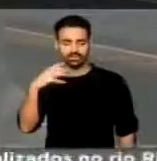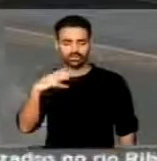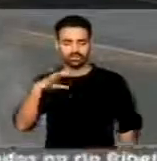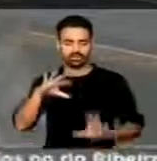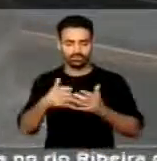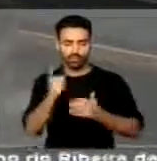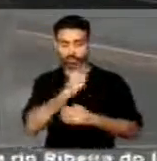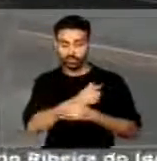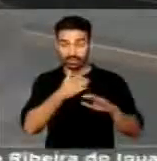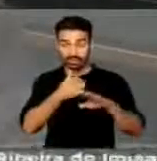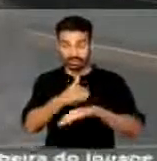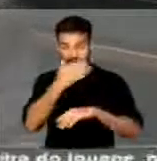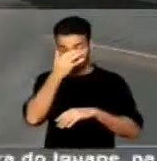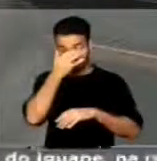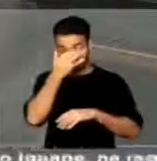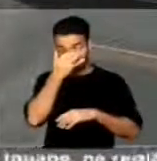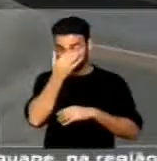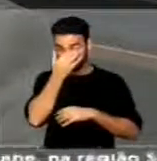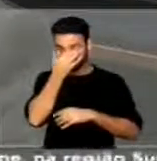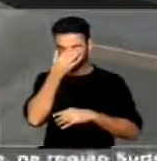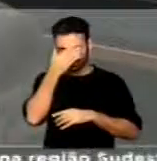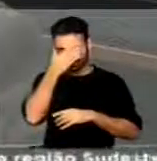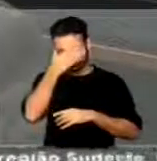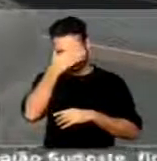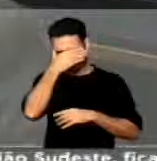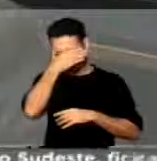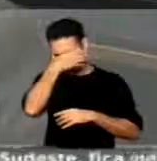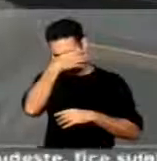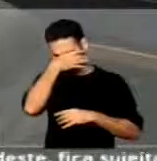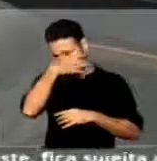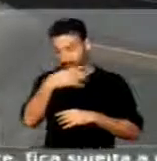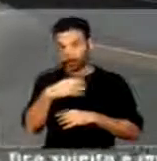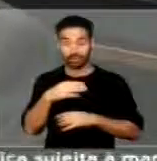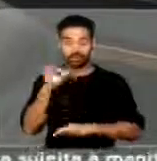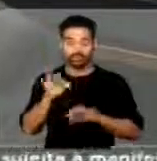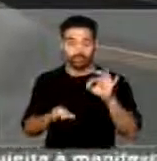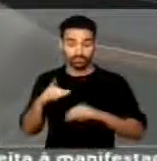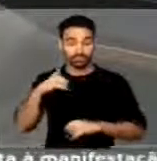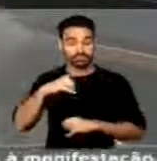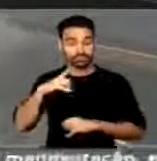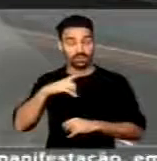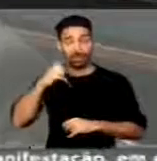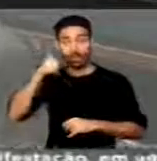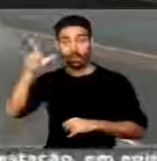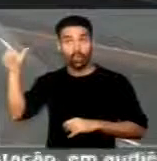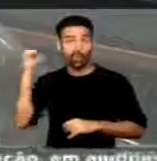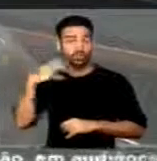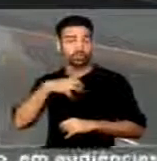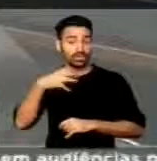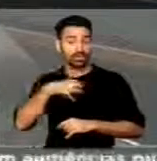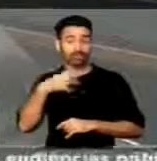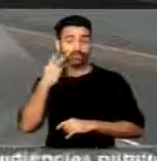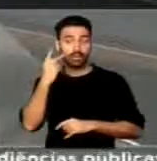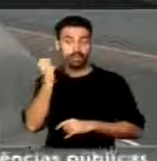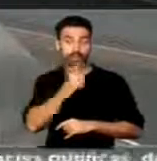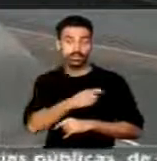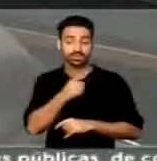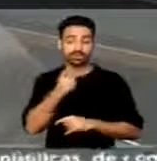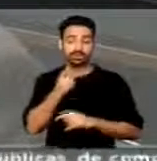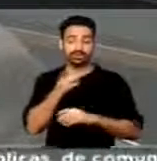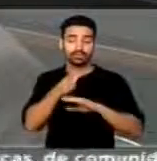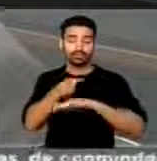isso? O juiz teria outras maneiras para ter acesso, além